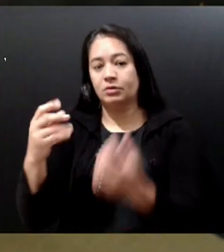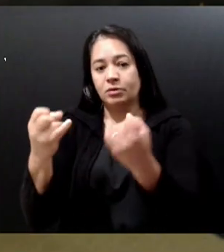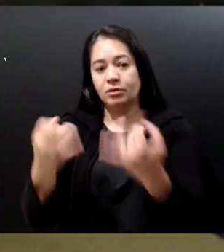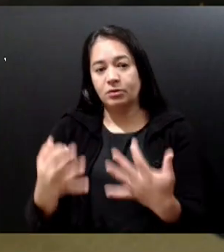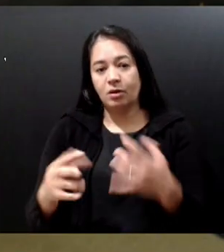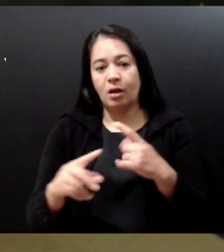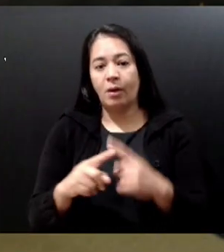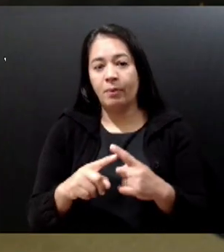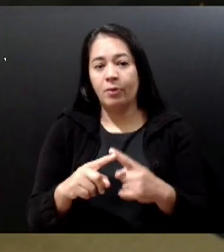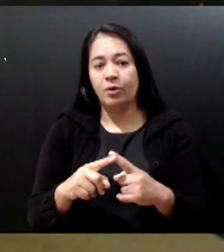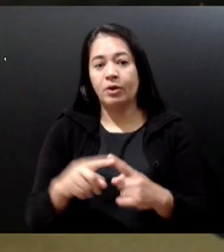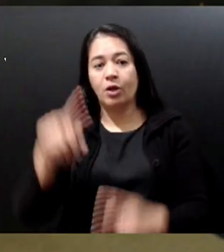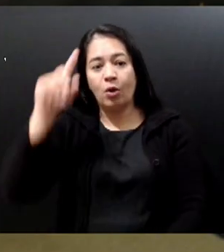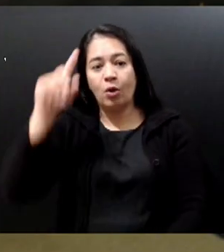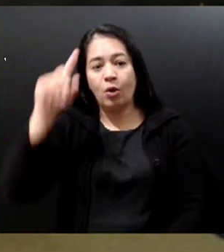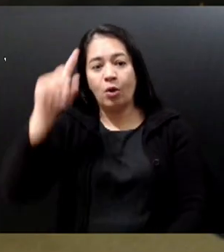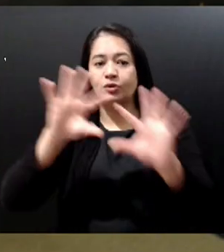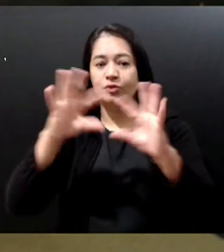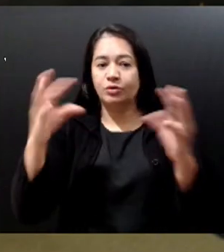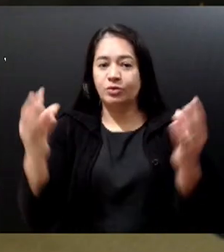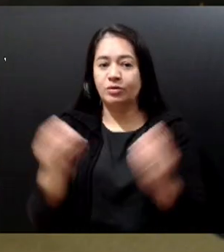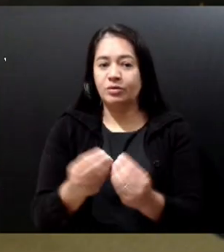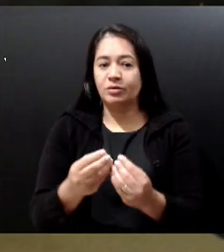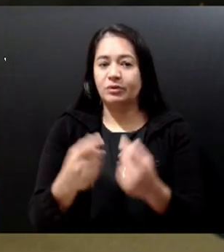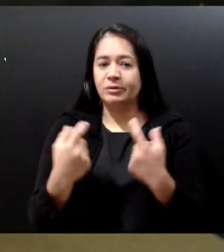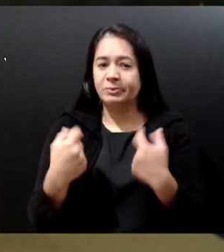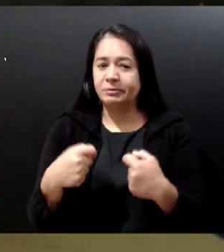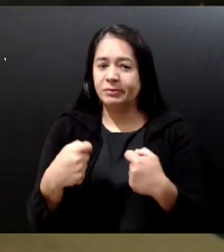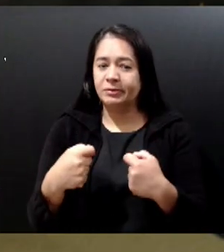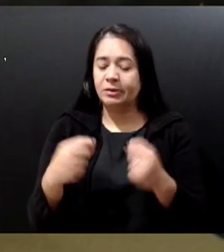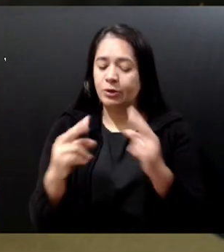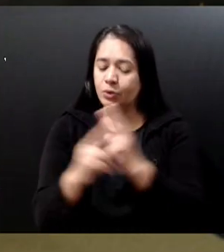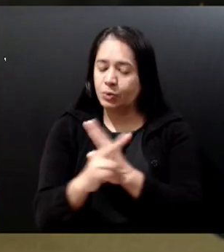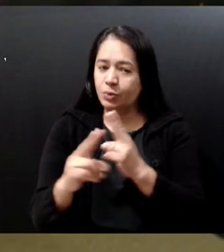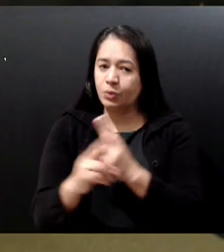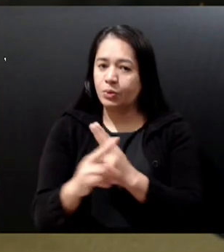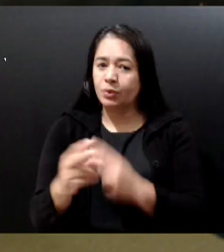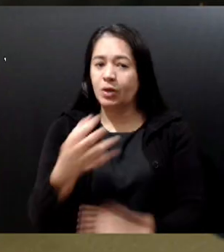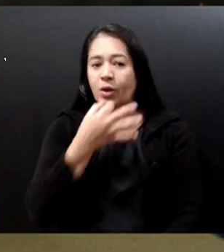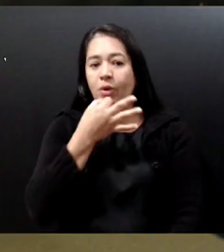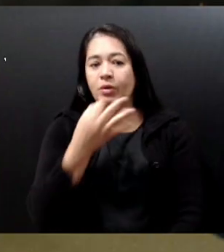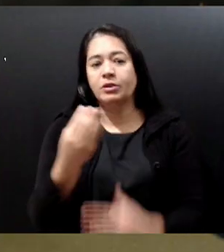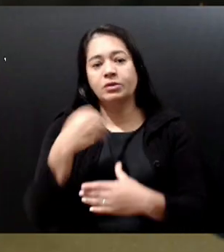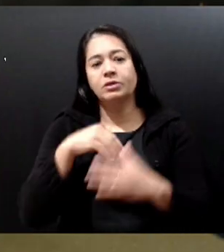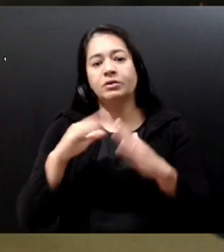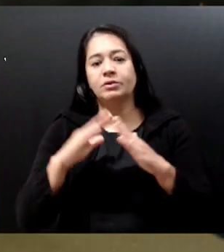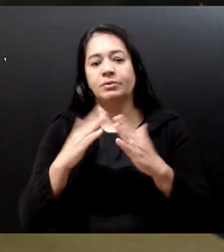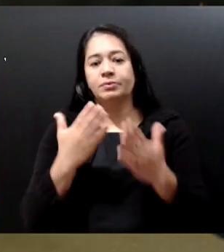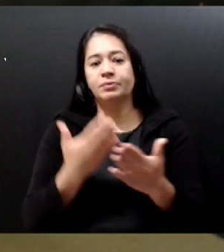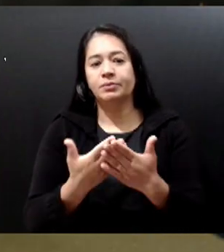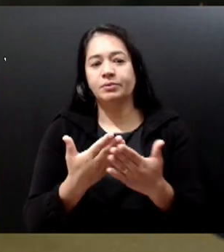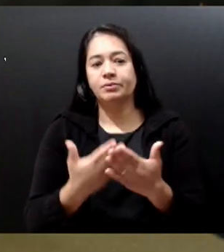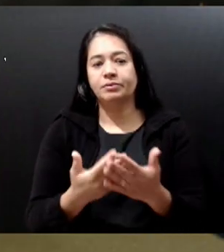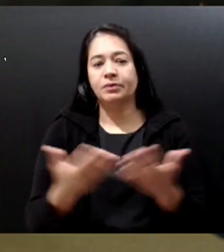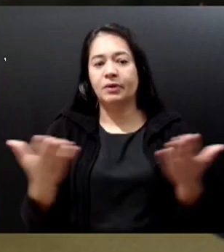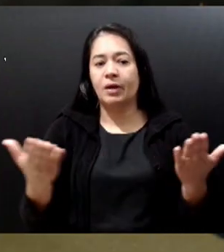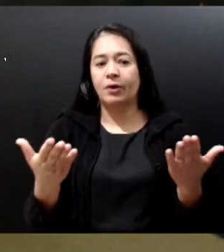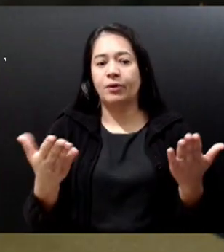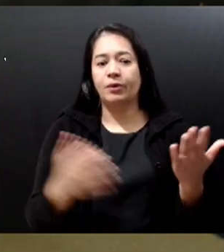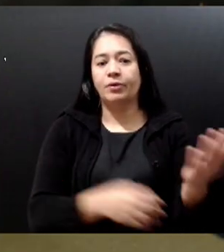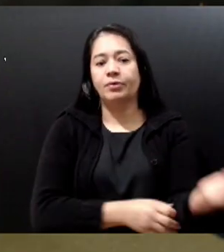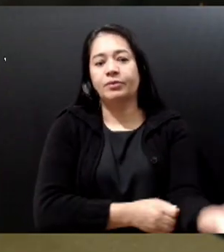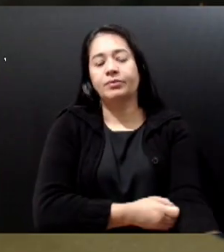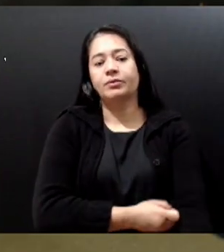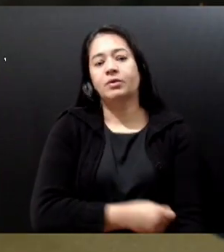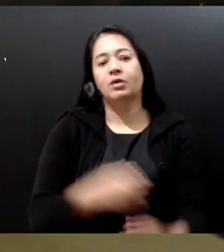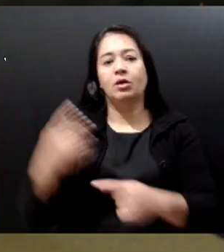seria bem necessário e urgente, eu acredito que nas escolas. Agora, doutor José, os avanços jurídicos aí